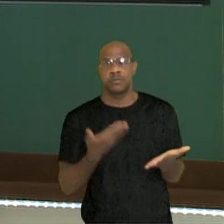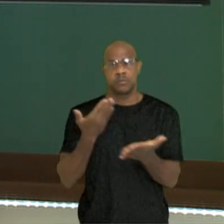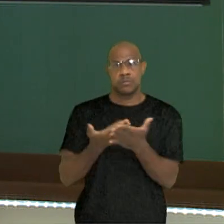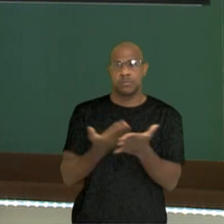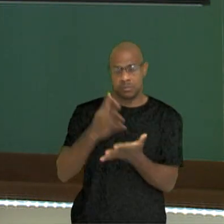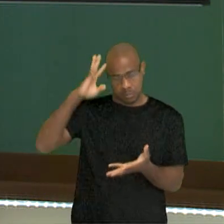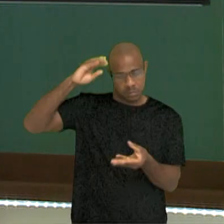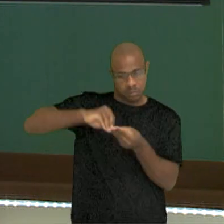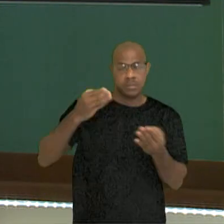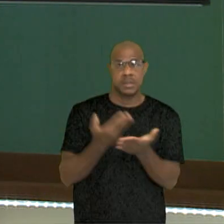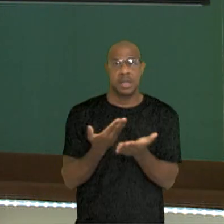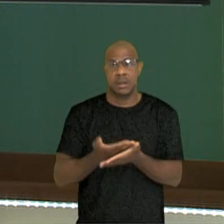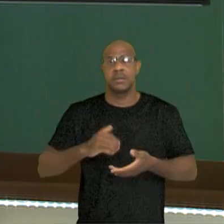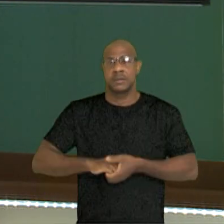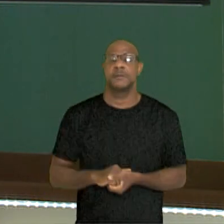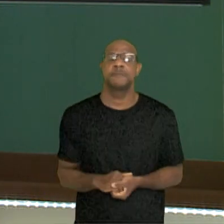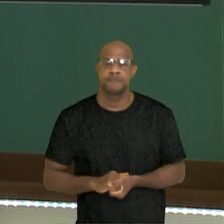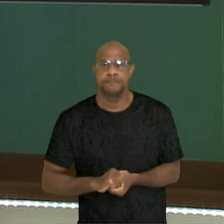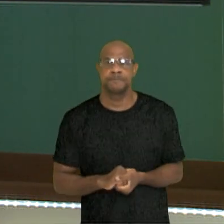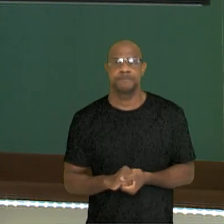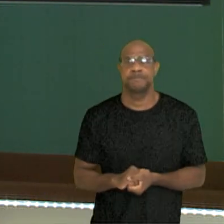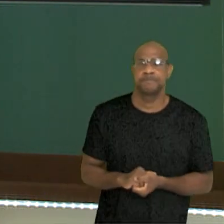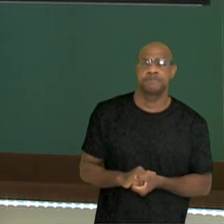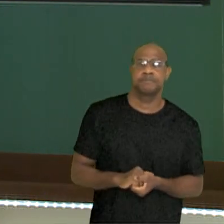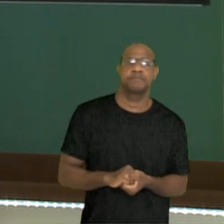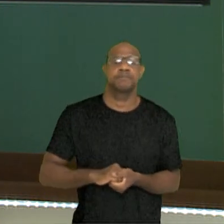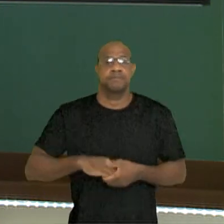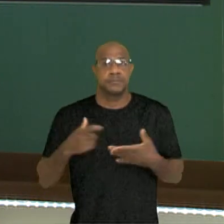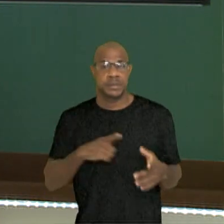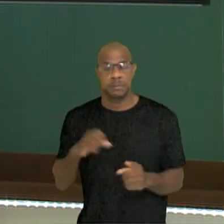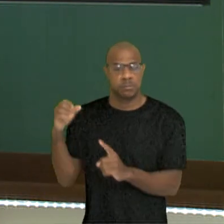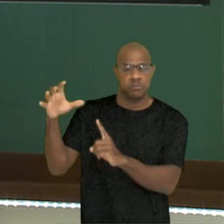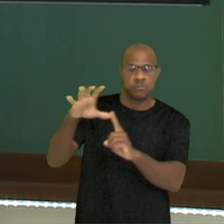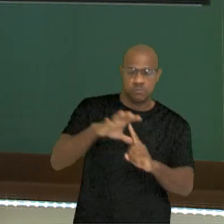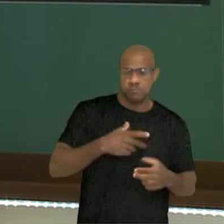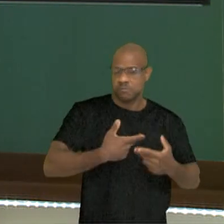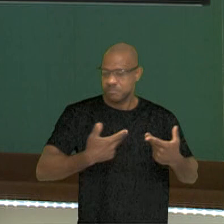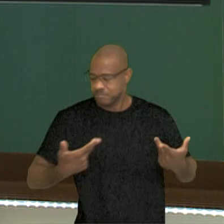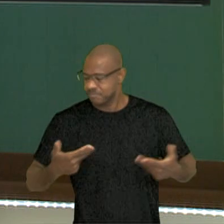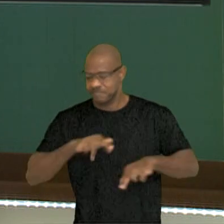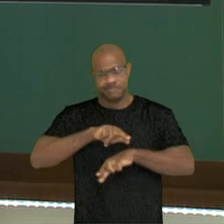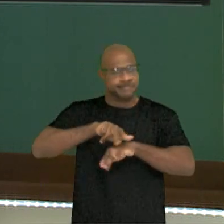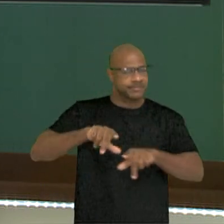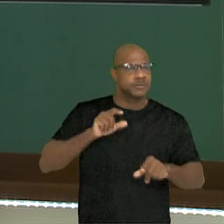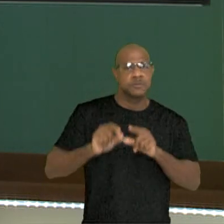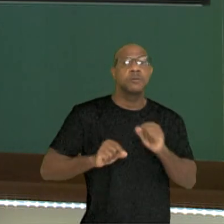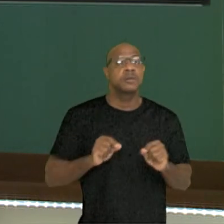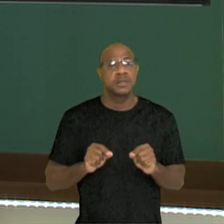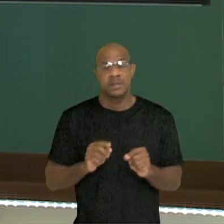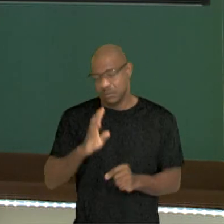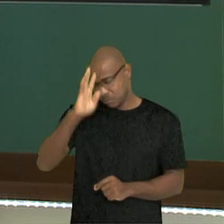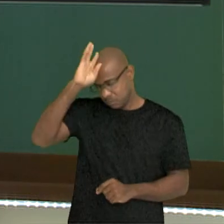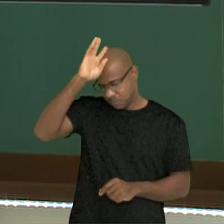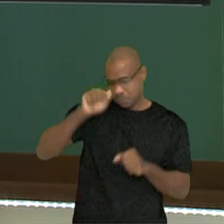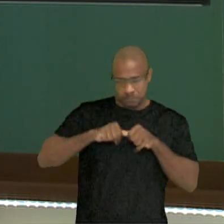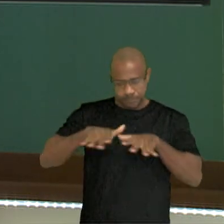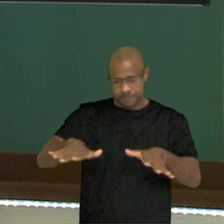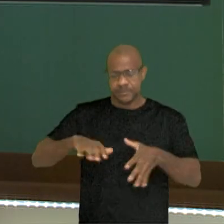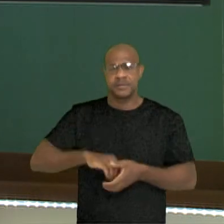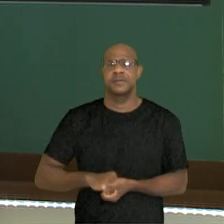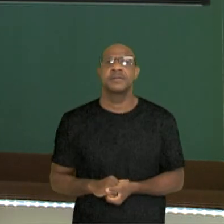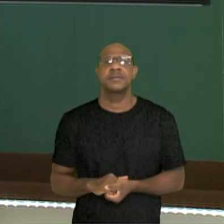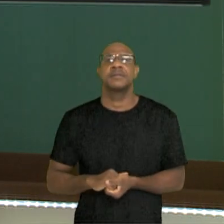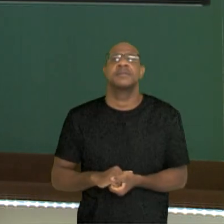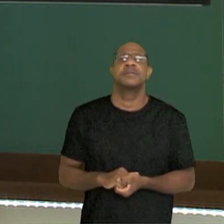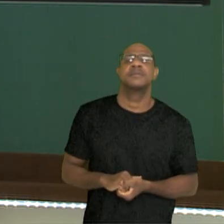começar a dominar o Império Romano, tendo a influência, né, de ambos lá como cônsules também, o Crasso,